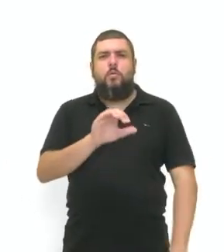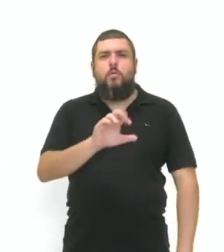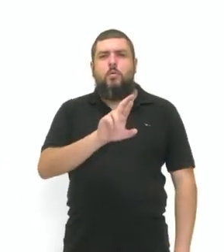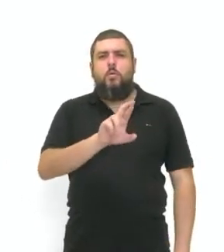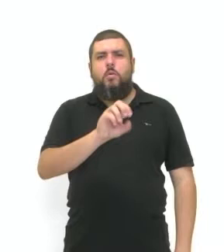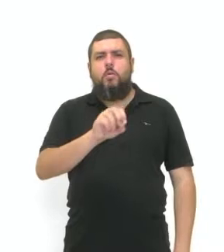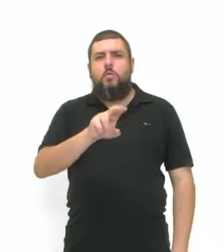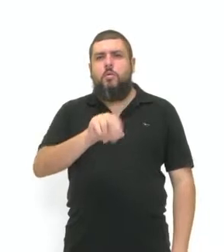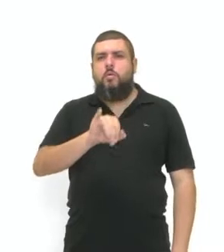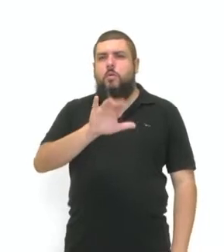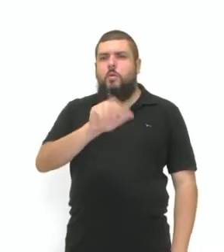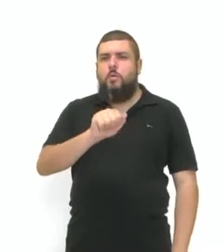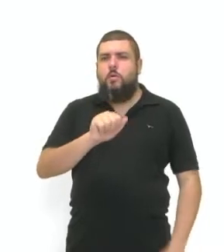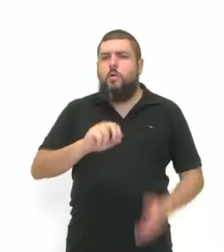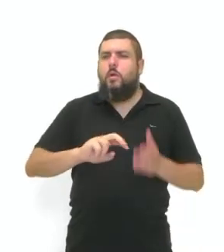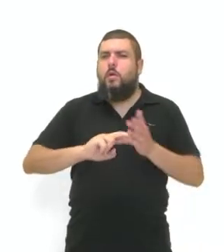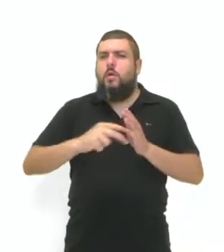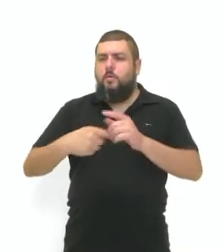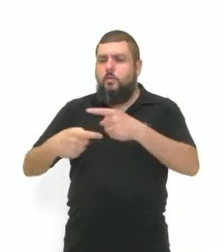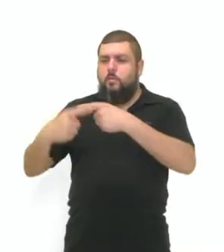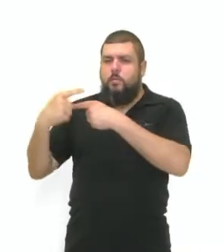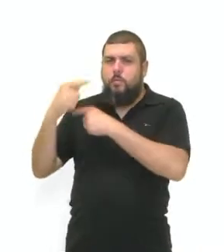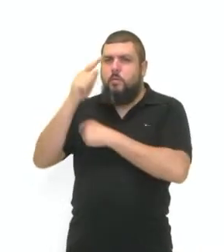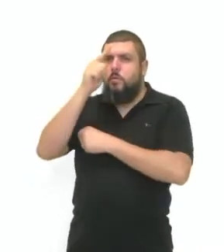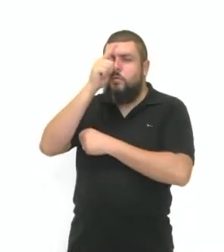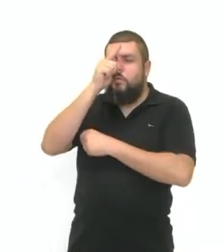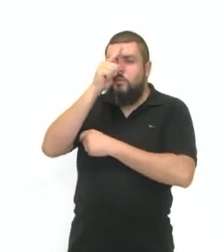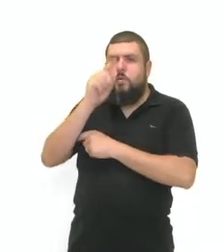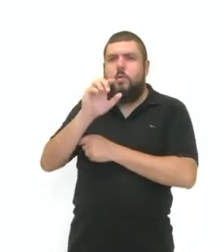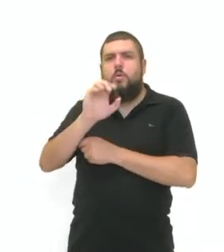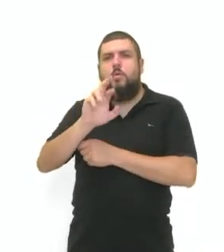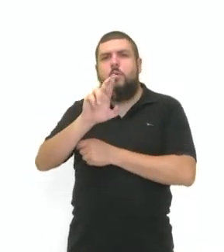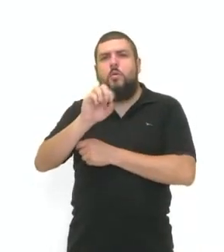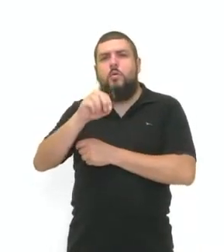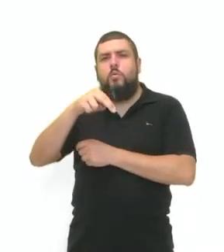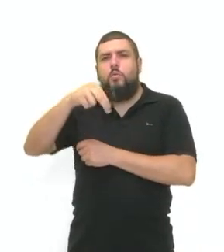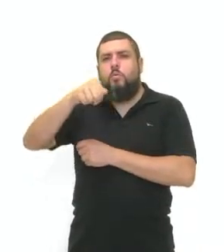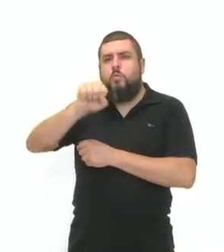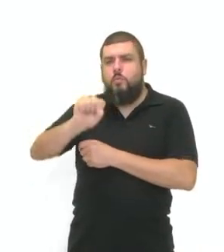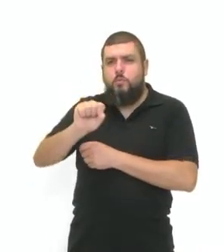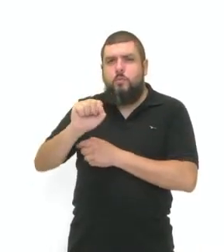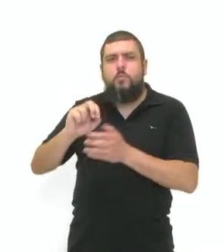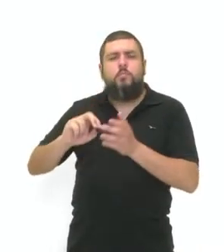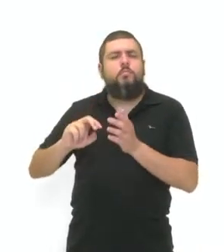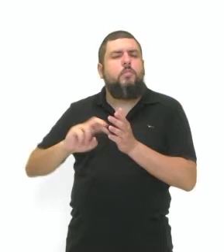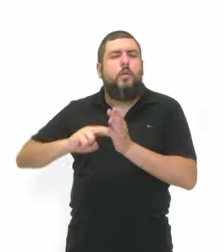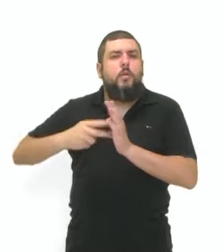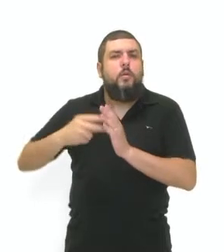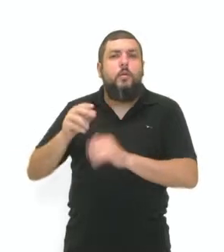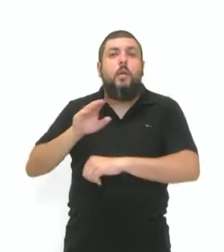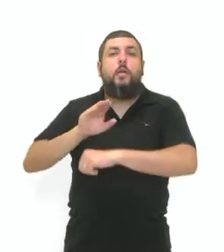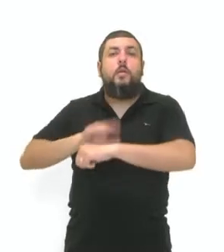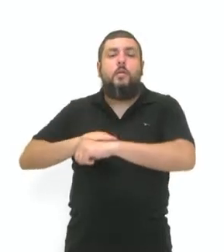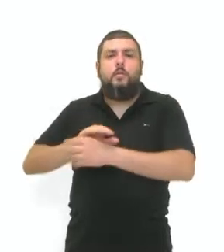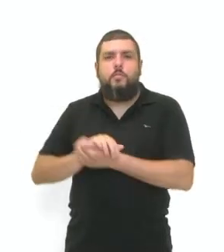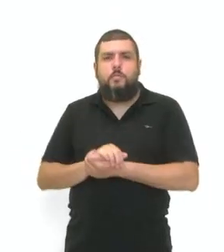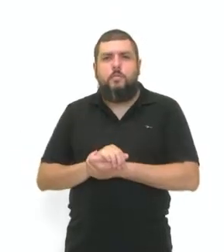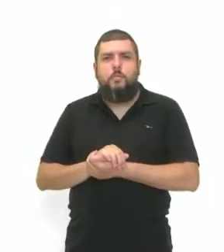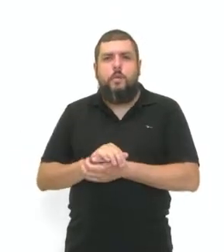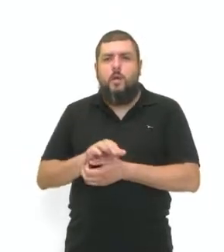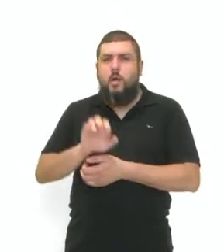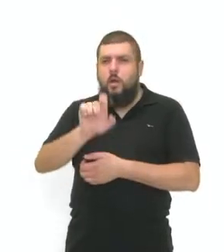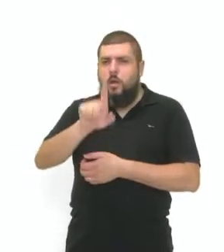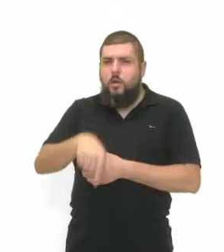e do grego cronos, que significa tempo. Então, o relato de acontecimentos em sua ordem temporal cronológica